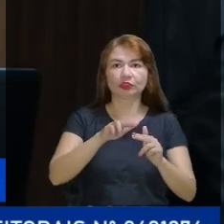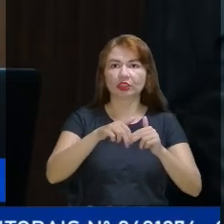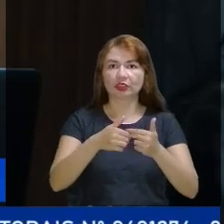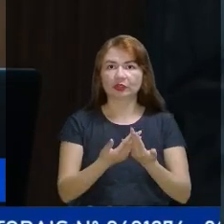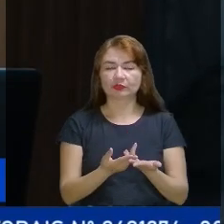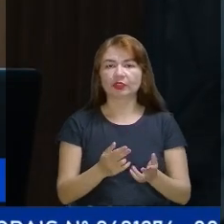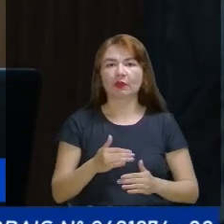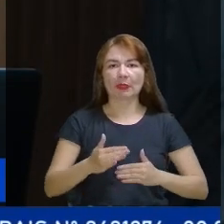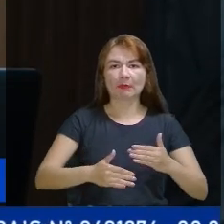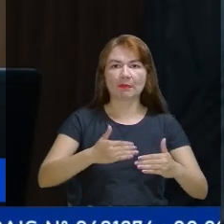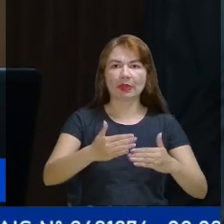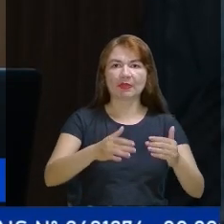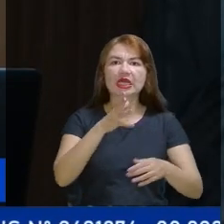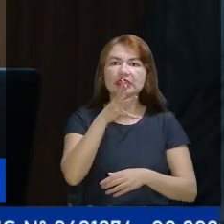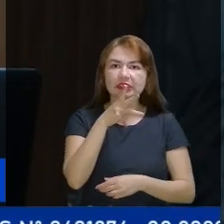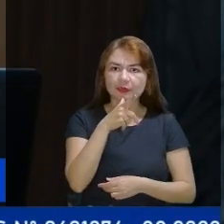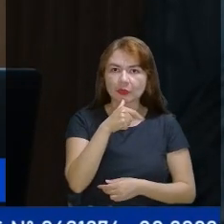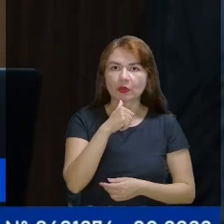caráter protelatório